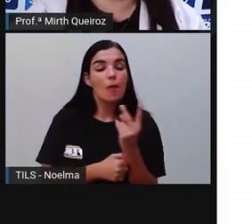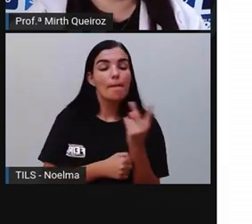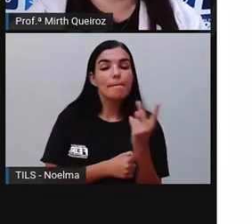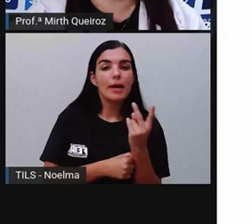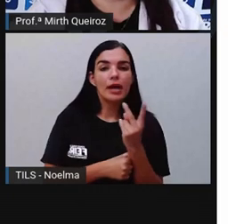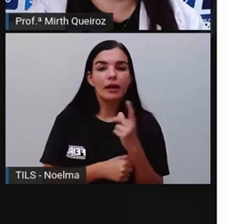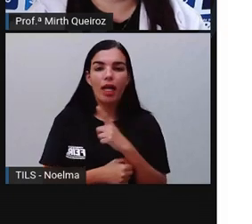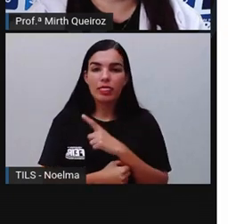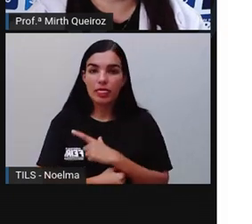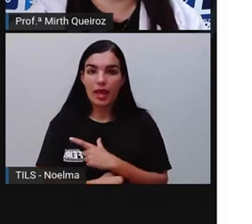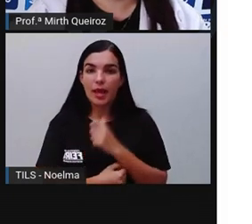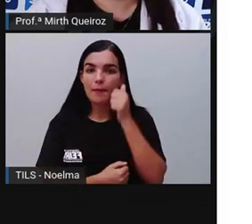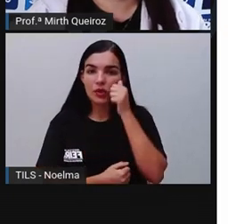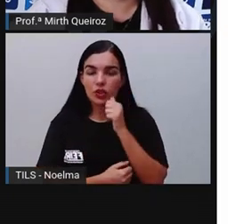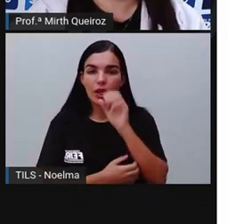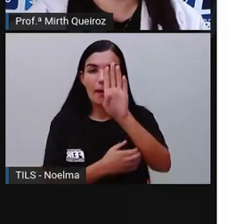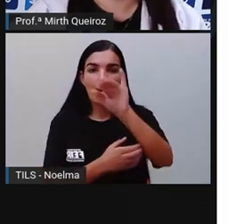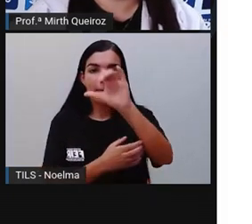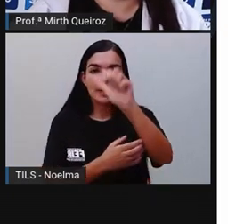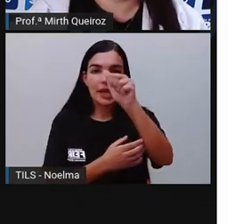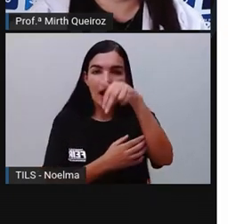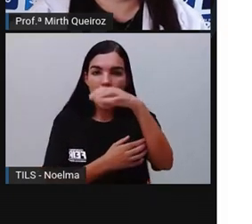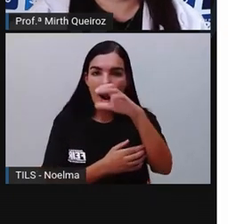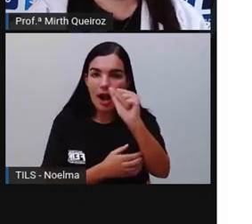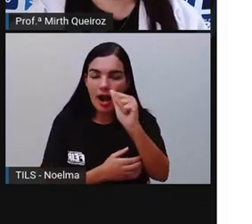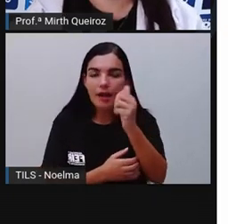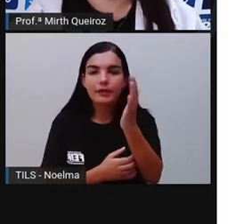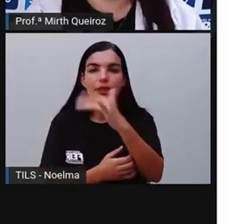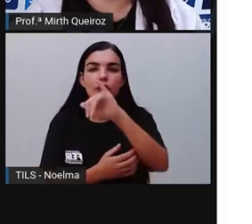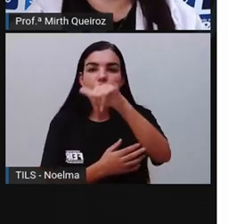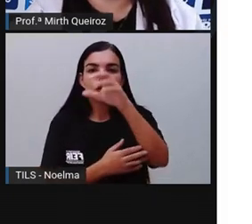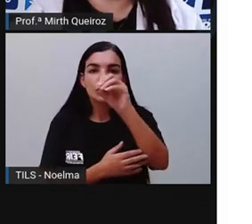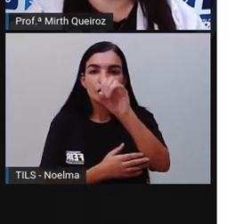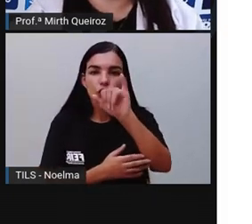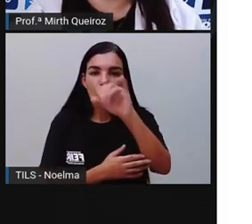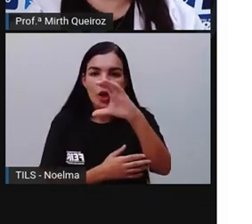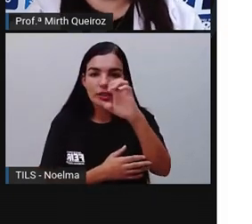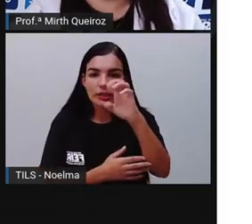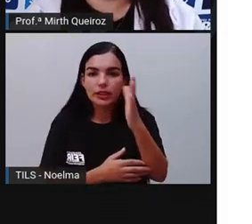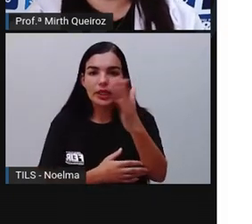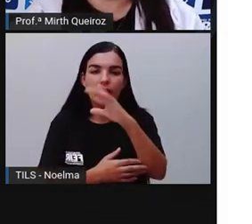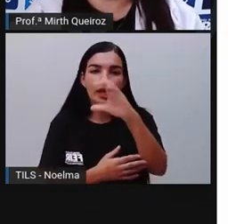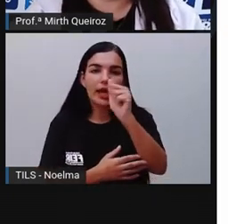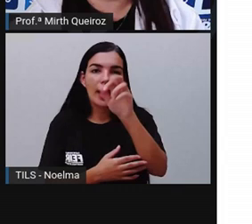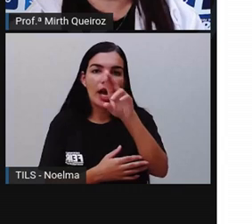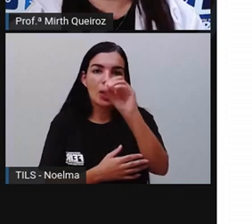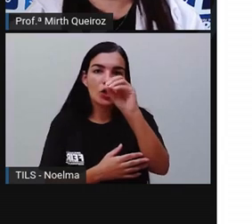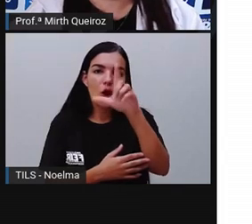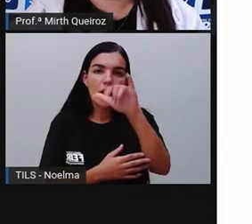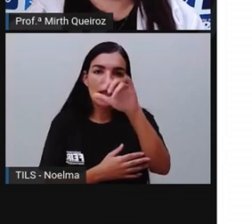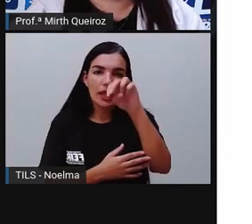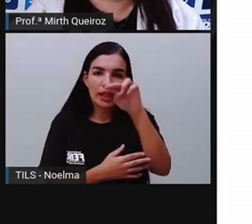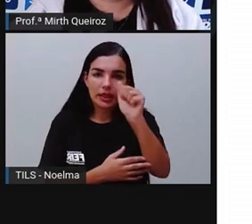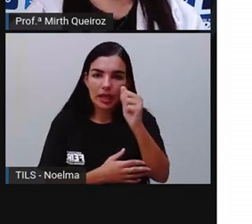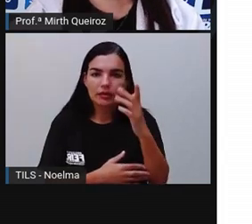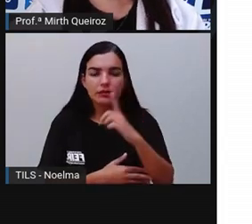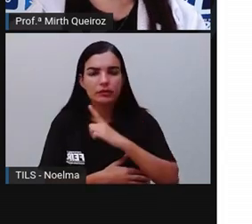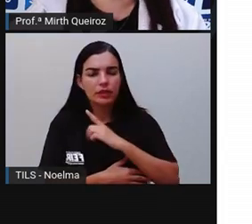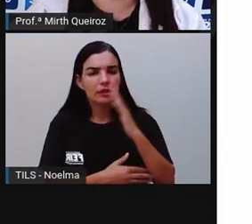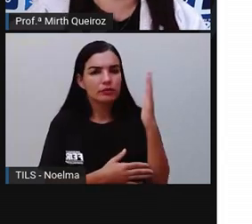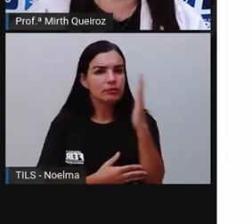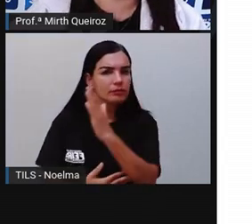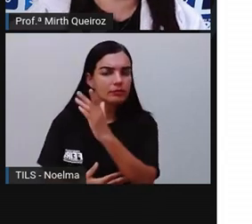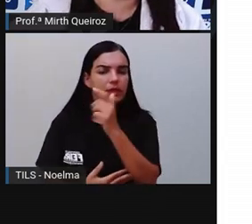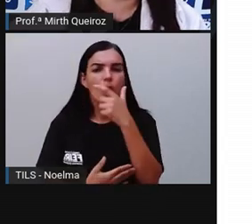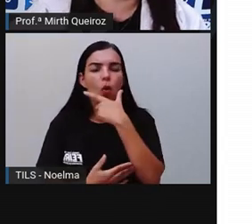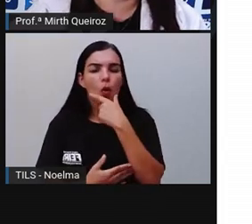as meninas Bianca, Joyce e Carolina. E os meninos nós temos Carlos, Miguel, Rodolfo. Como é que